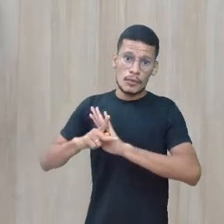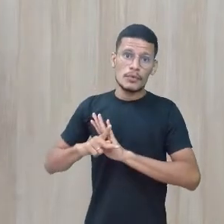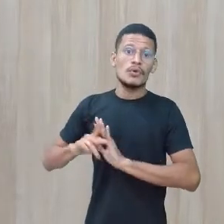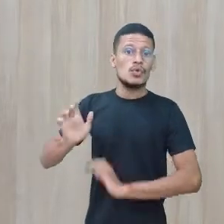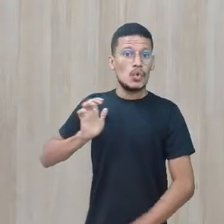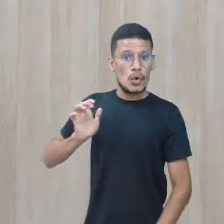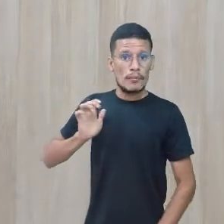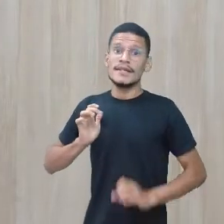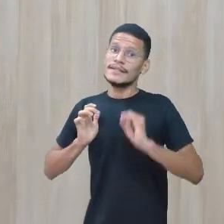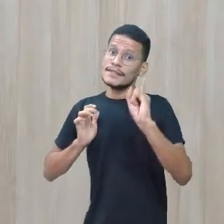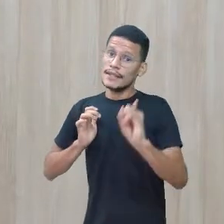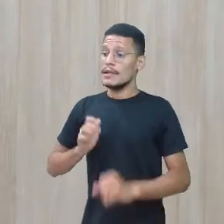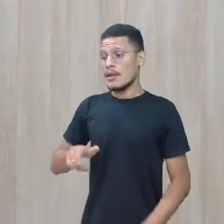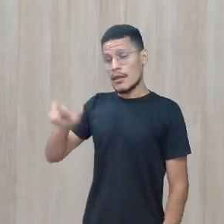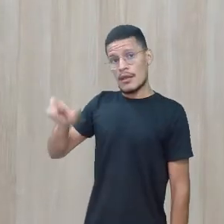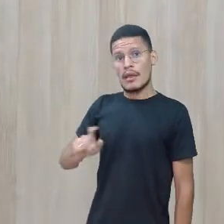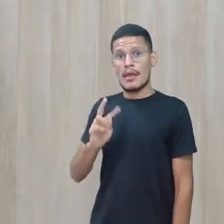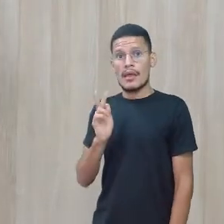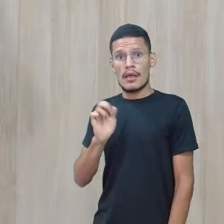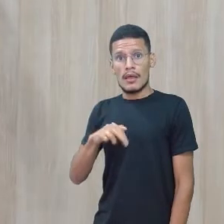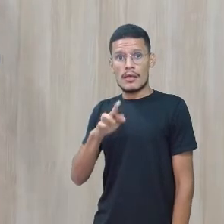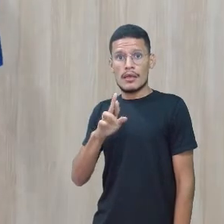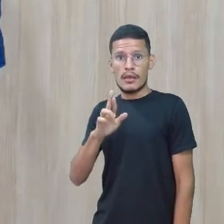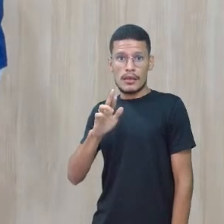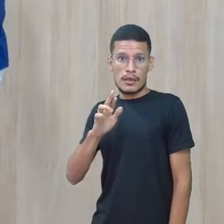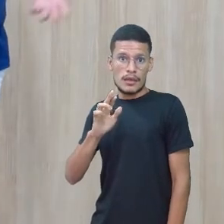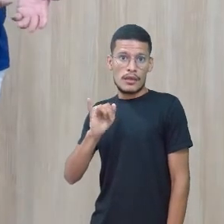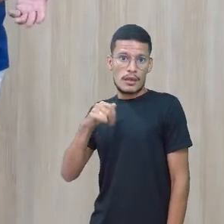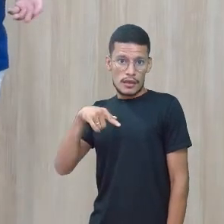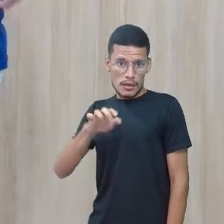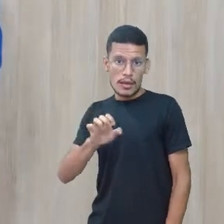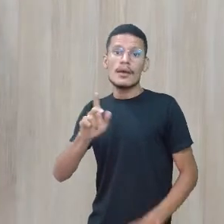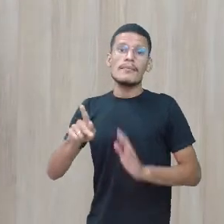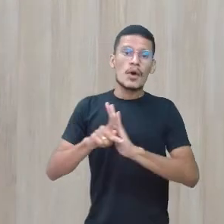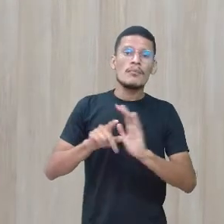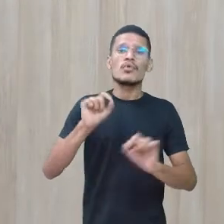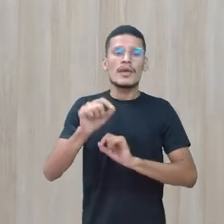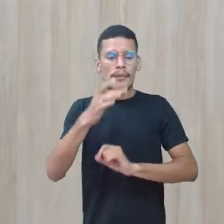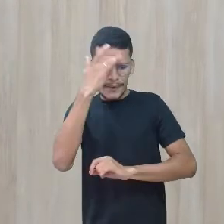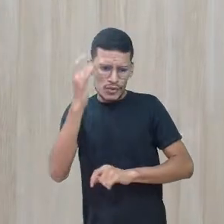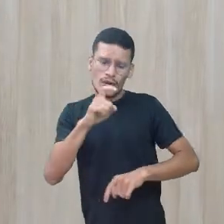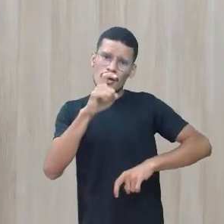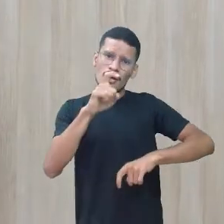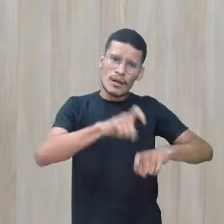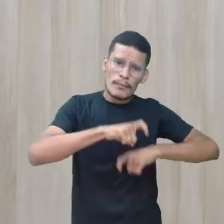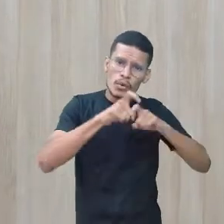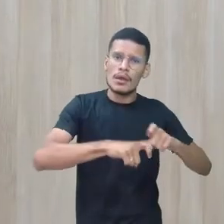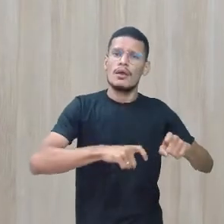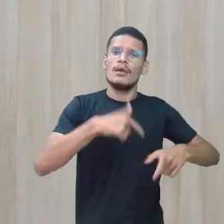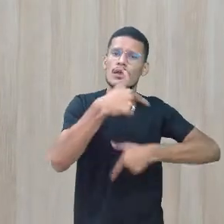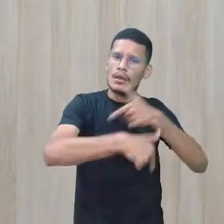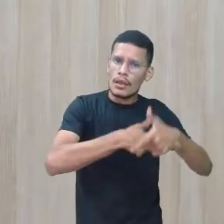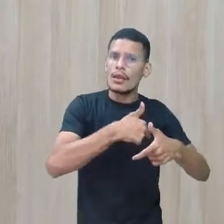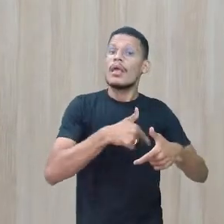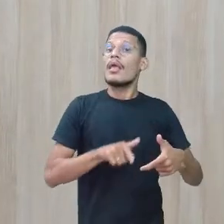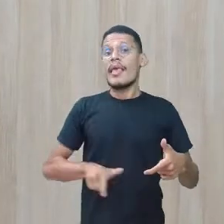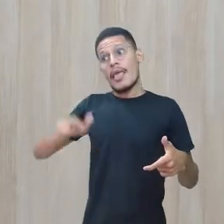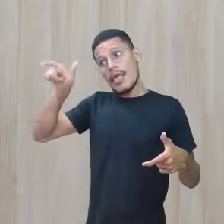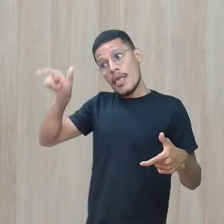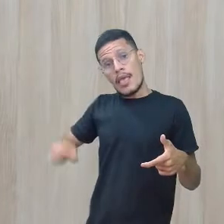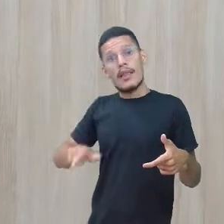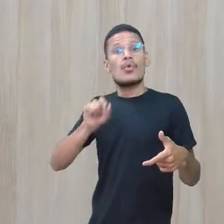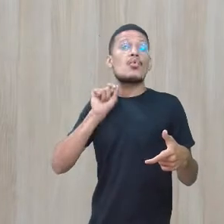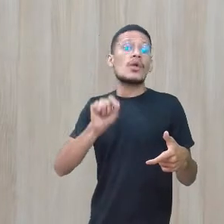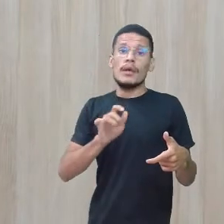Se o professor Henrique nascesse dentro de uma classe, né, de camponeses, né, de uma família de camponeses, ele iria,